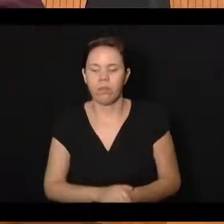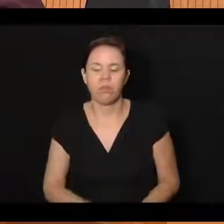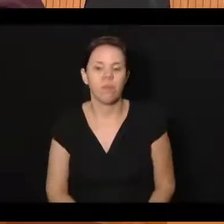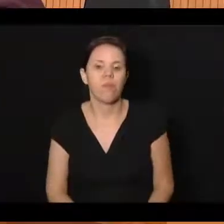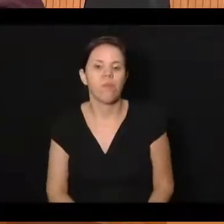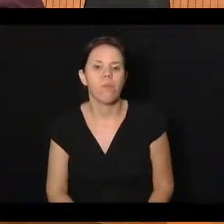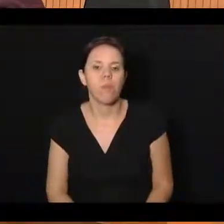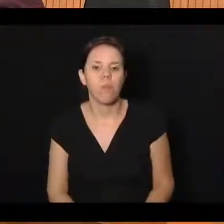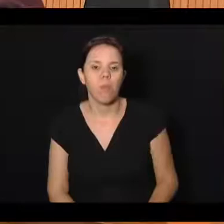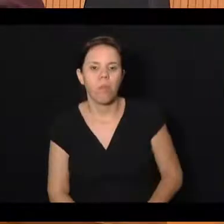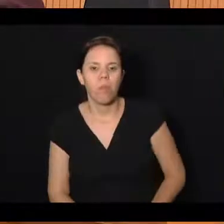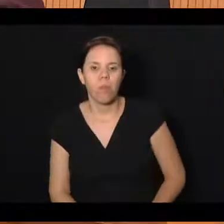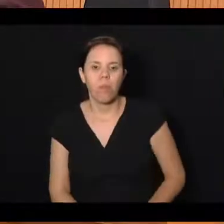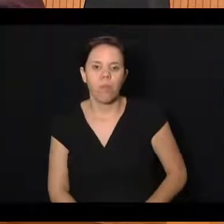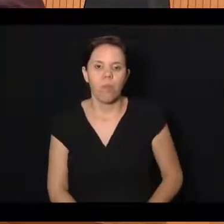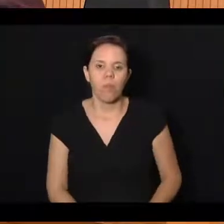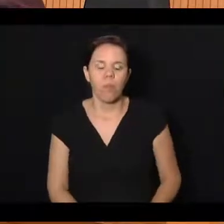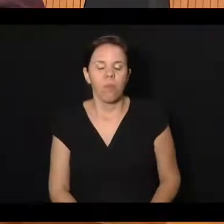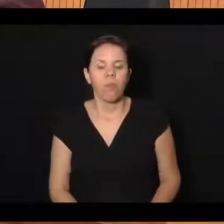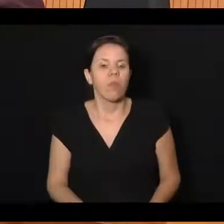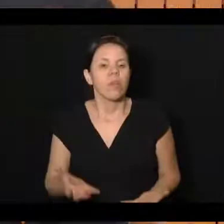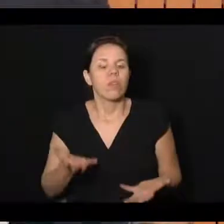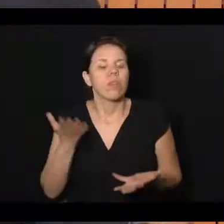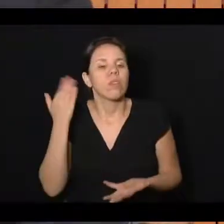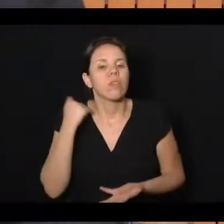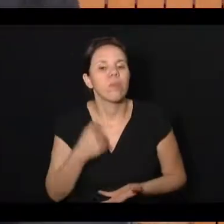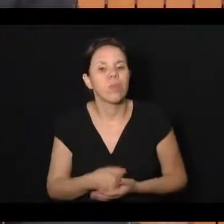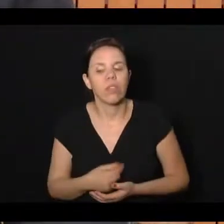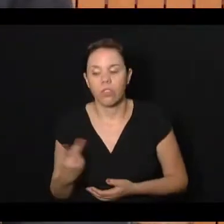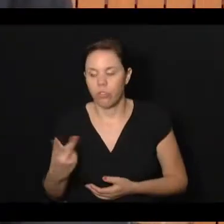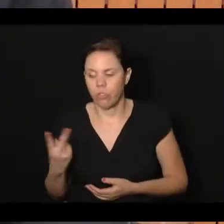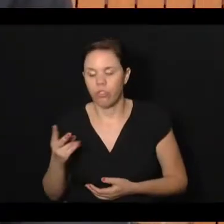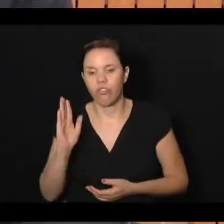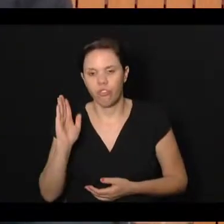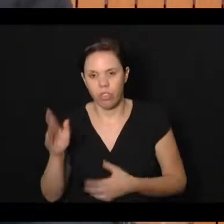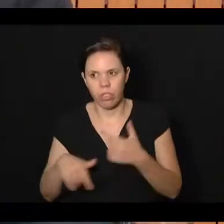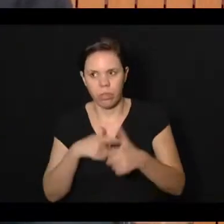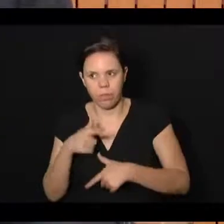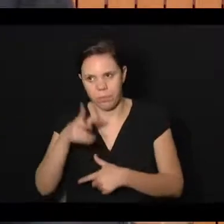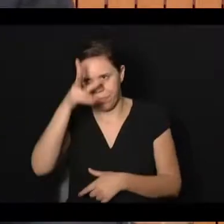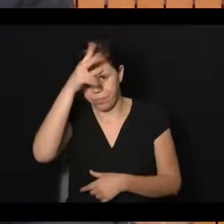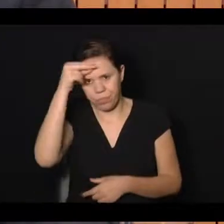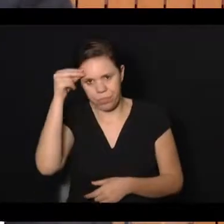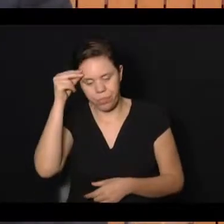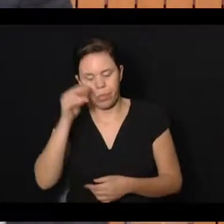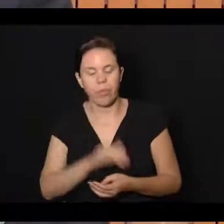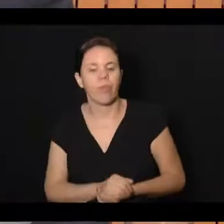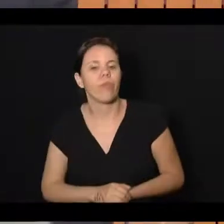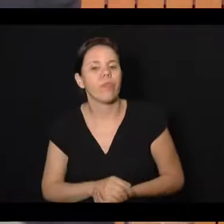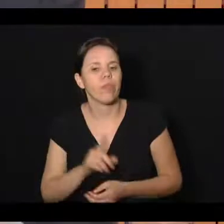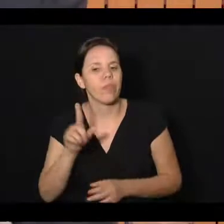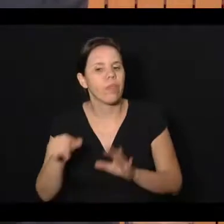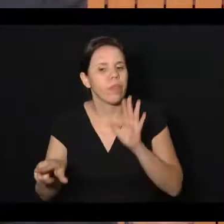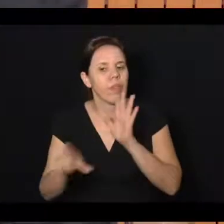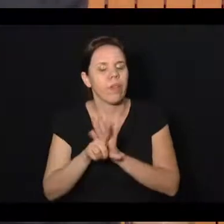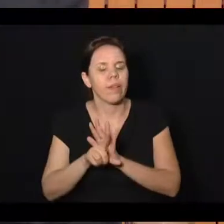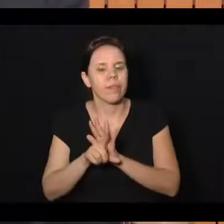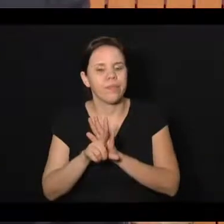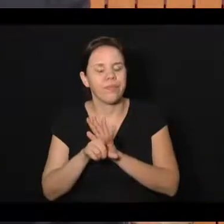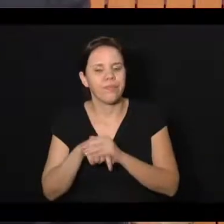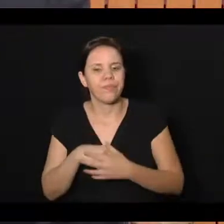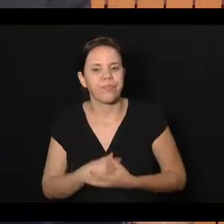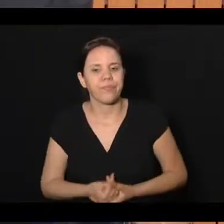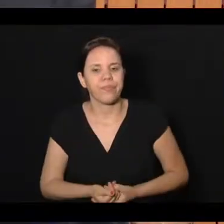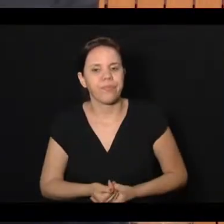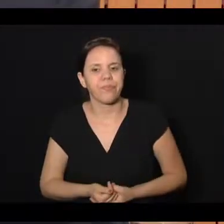e eu queria saber de você 2 é que não seja tão nesse trabalho da prefeitura se essa lei está sendo é